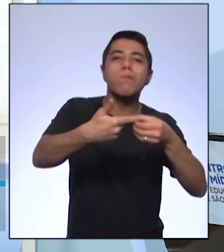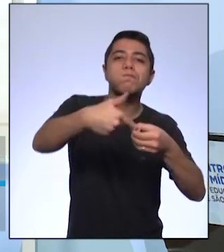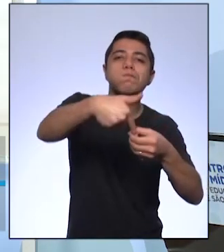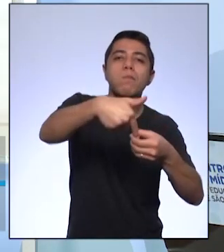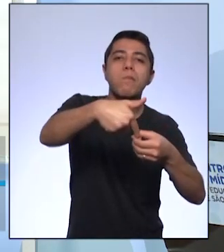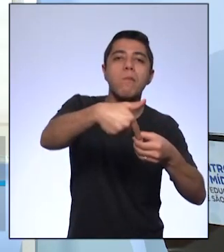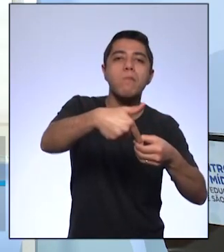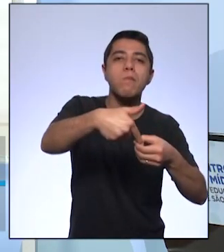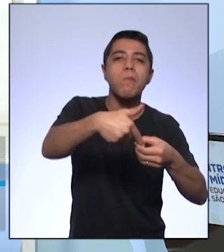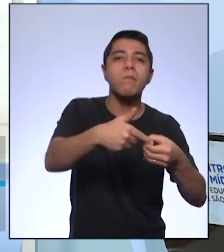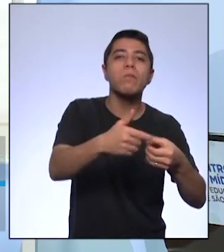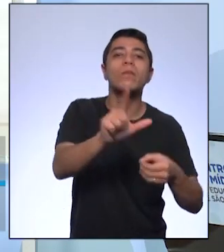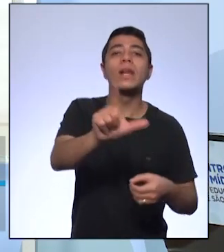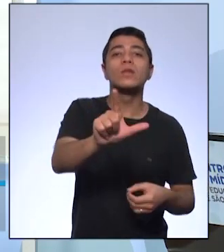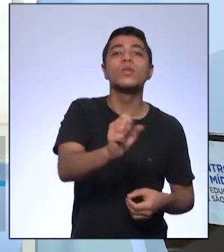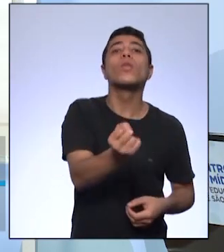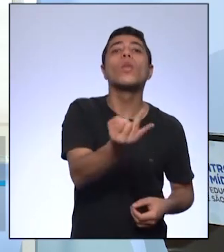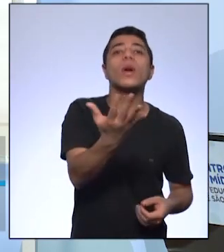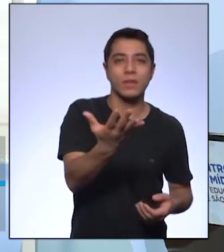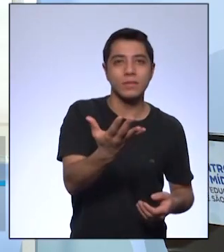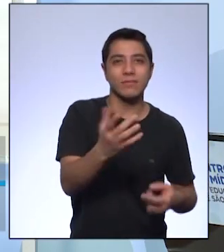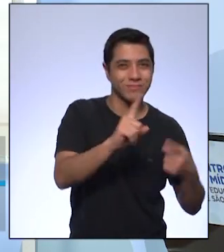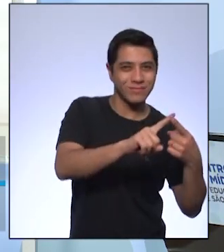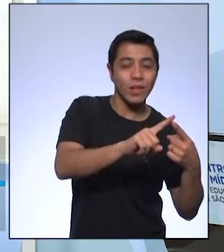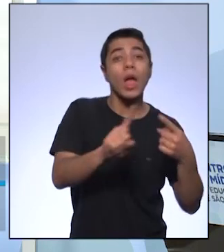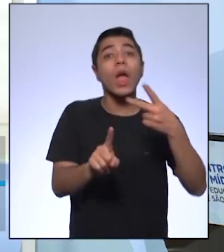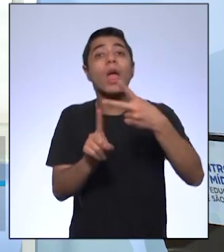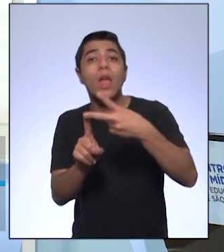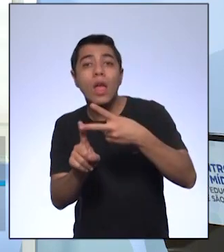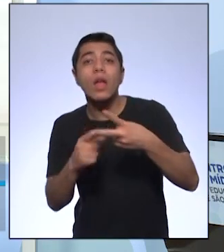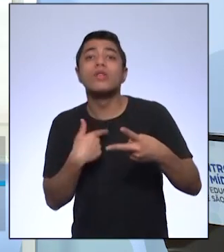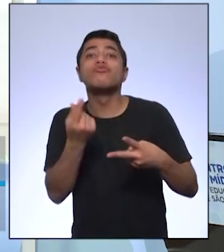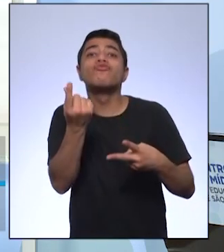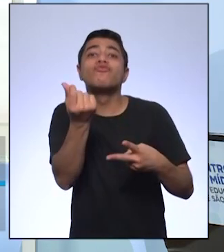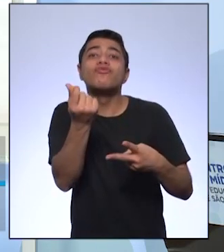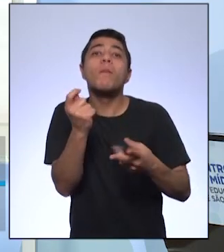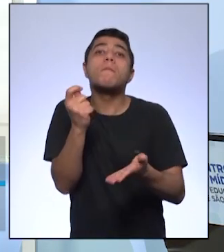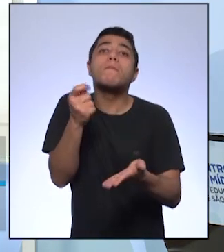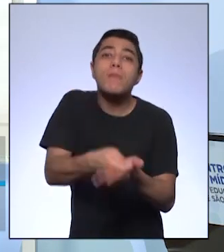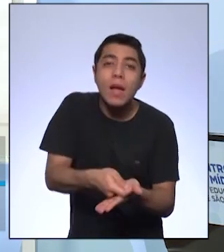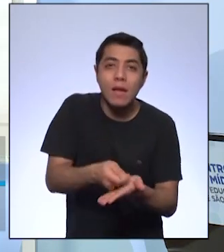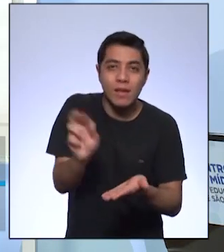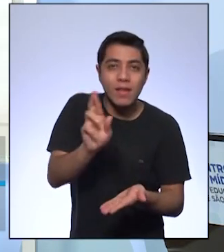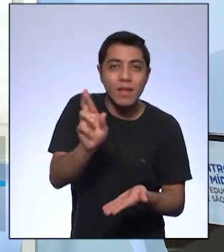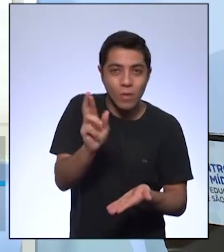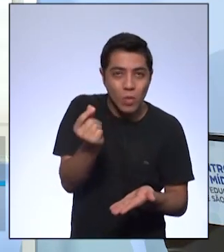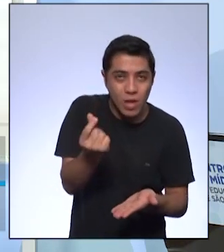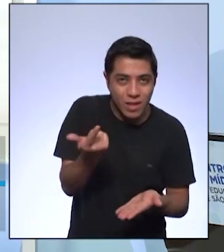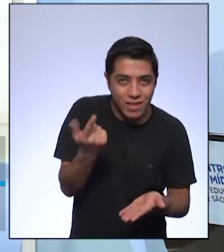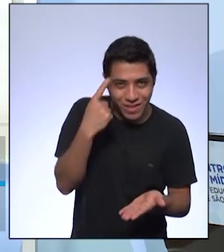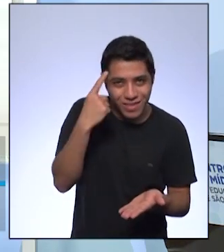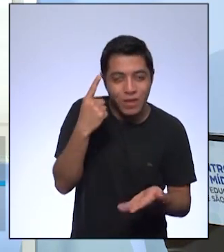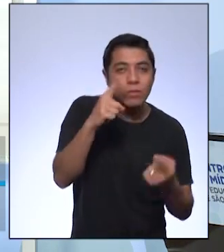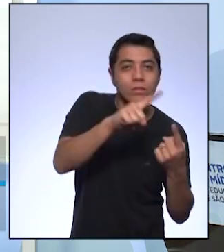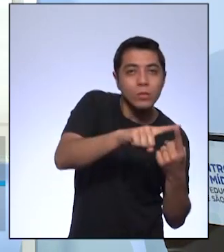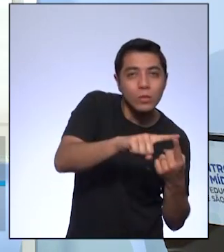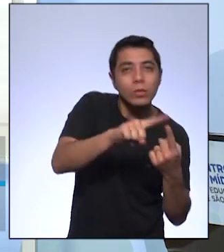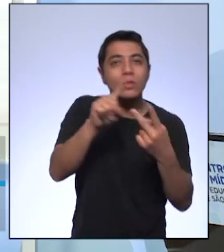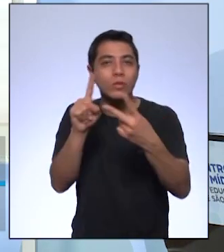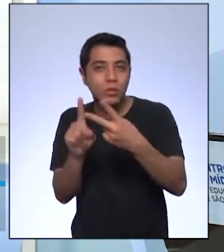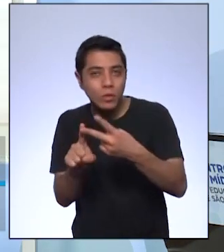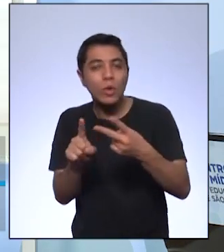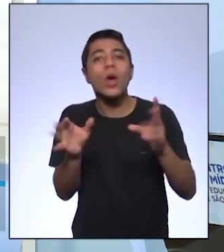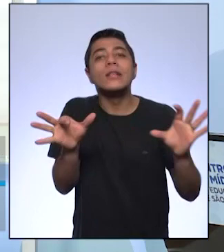quanto que a gente vai pagar. Essa é uma situação. Espero que vocês estejam compreendendo, porque a gente vai usar muito esse conceito na